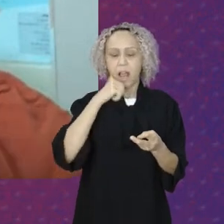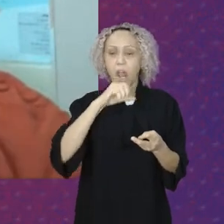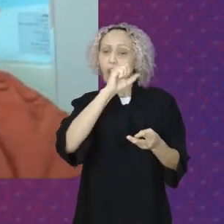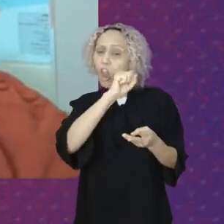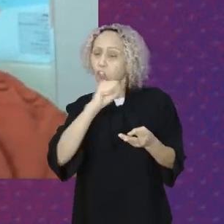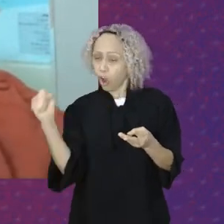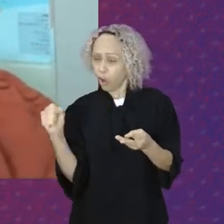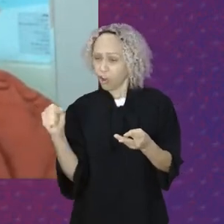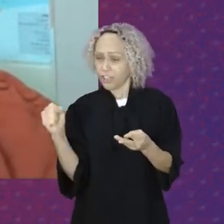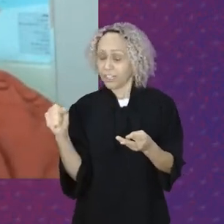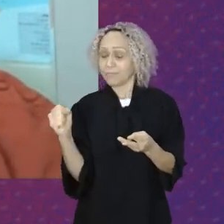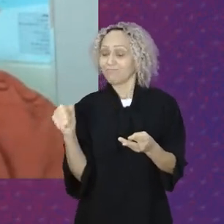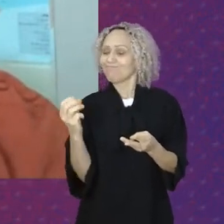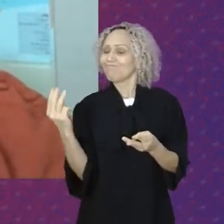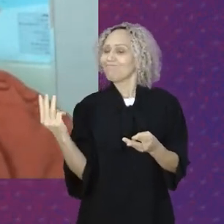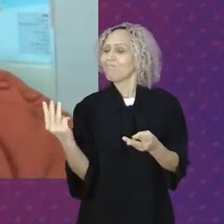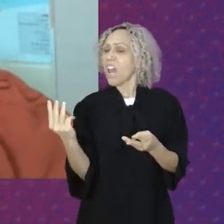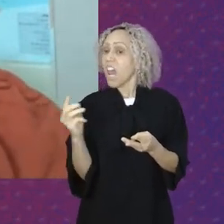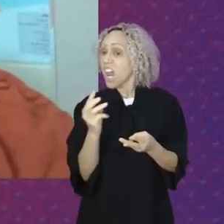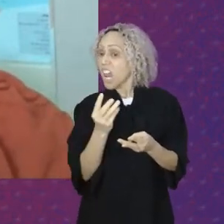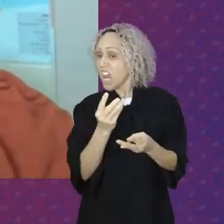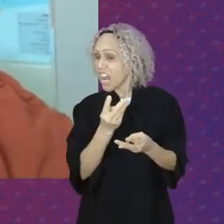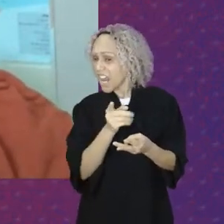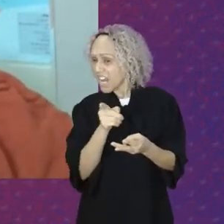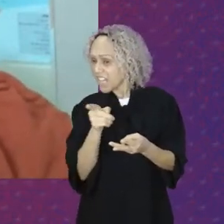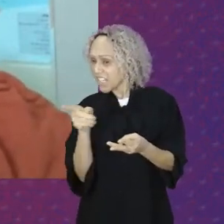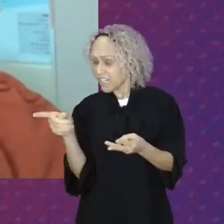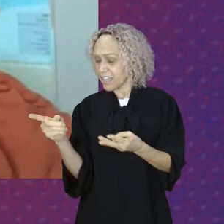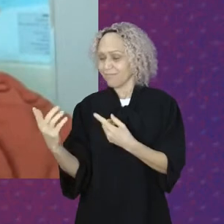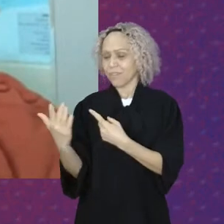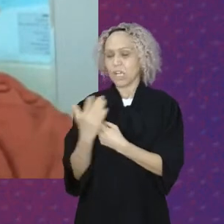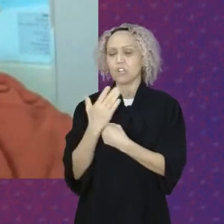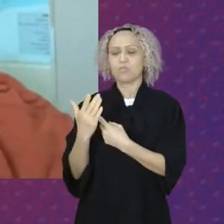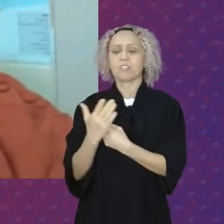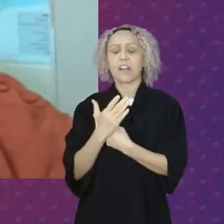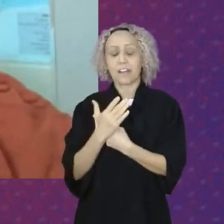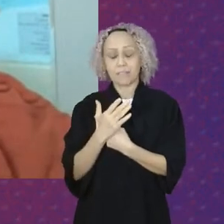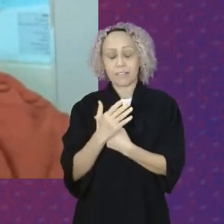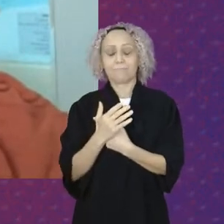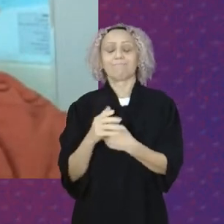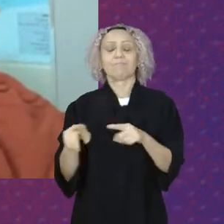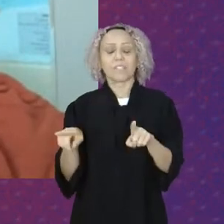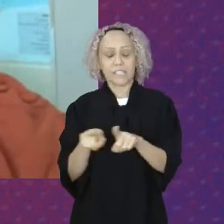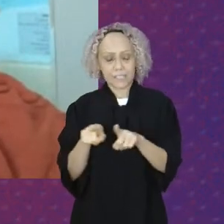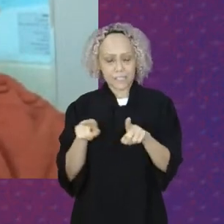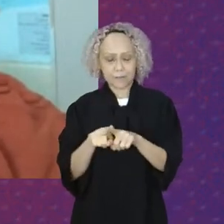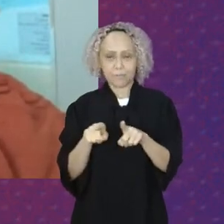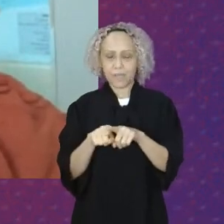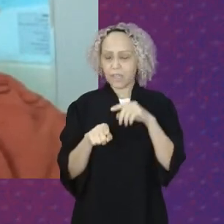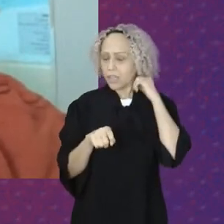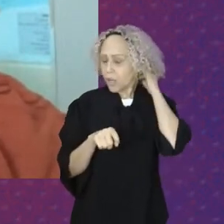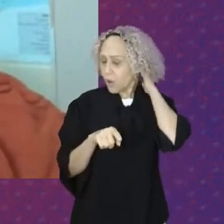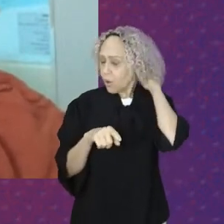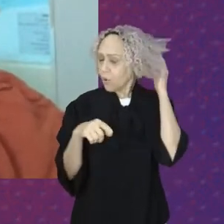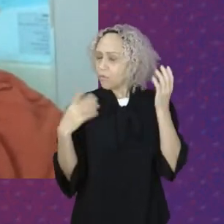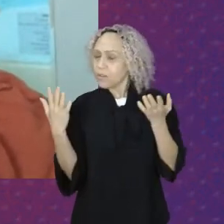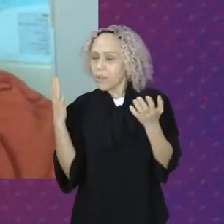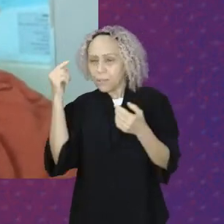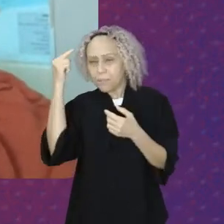e principalmente não deixar de me cuidar. Porque muitas de nós, em ter a